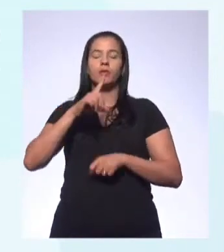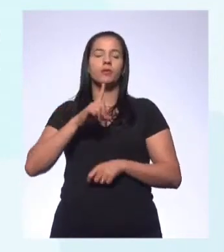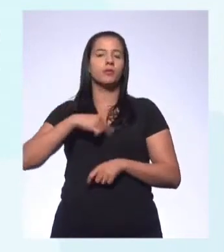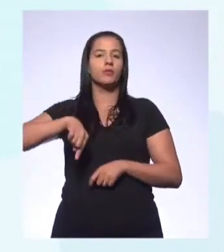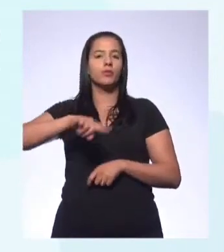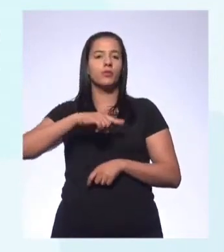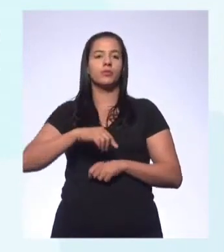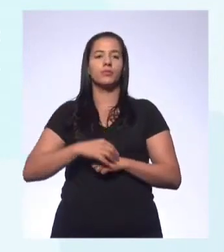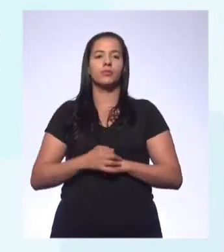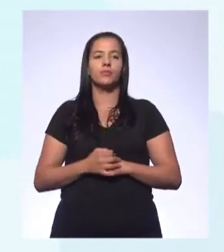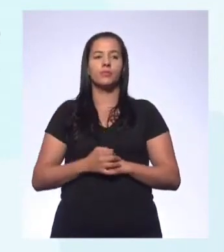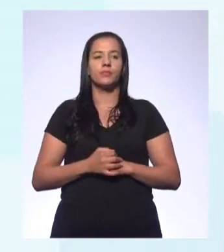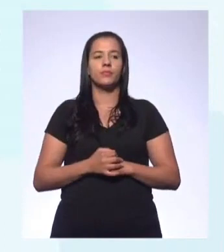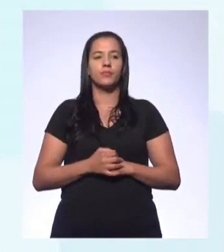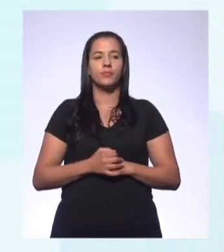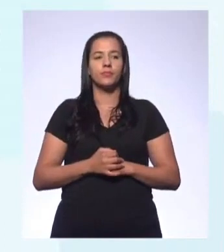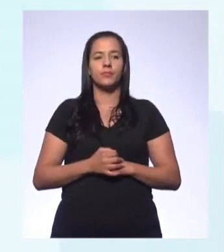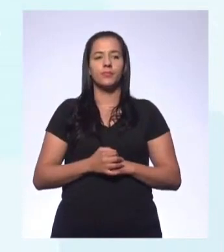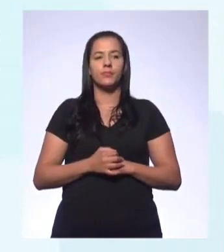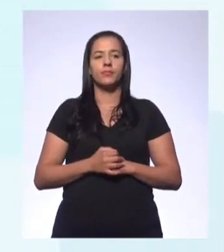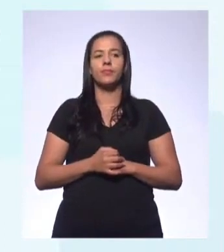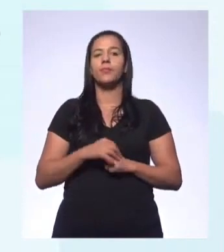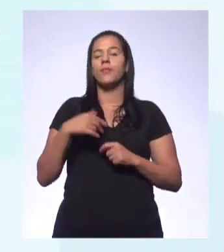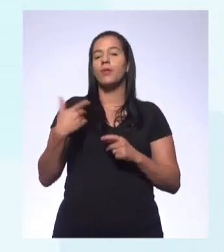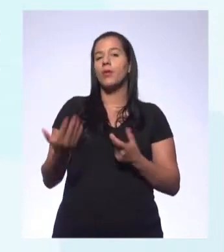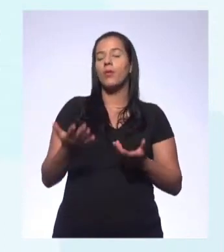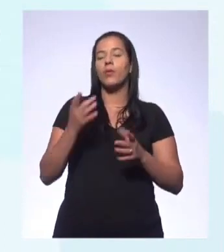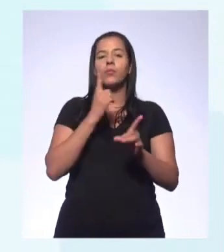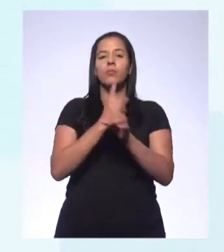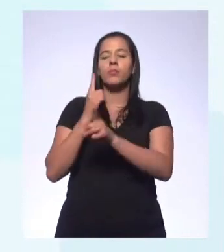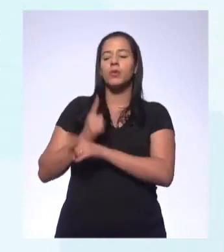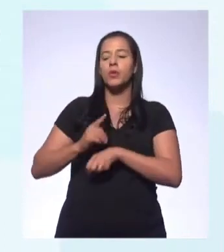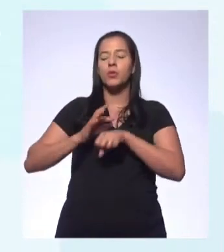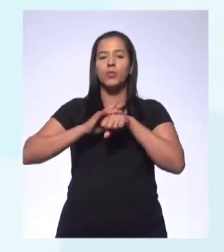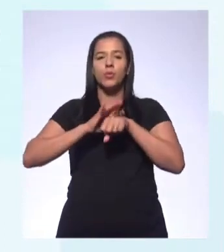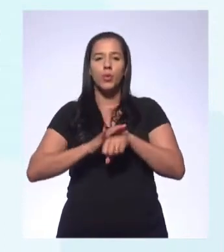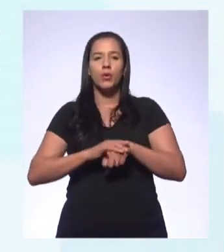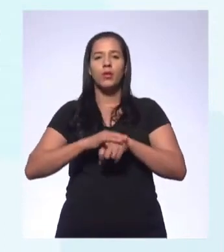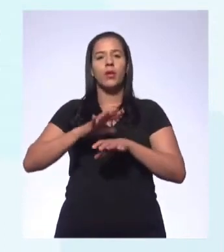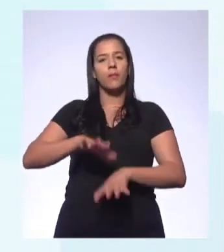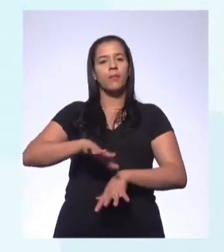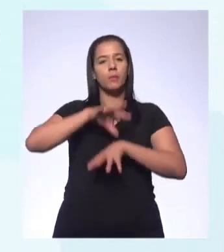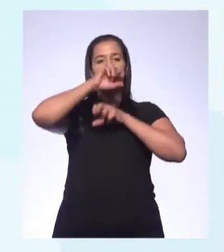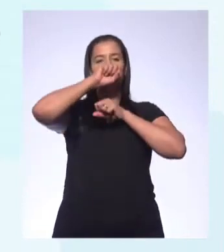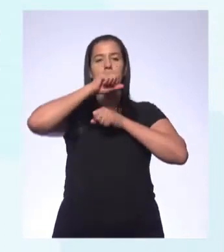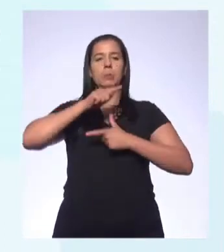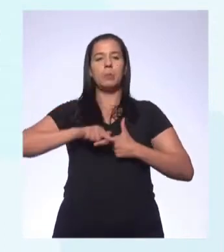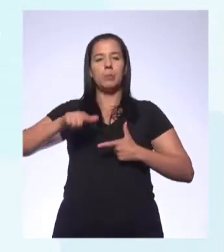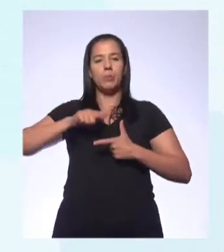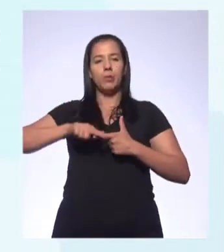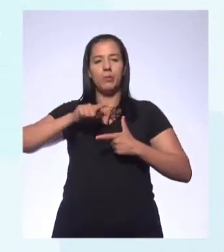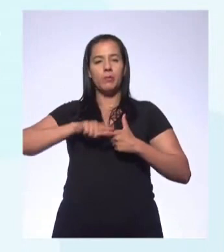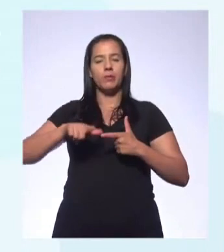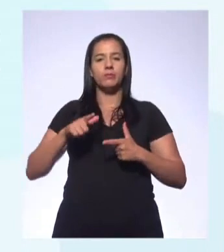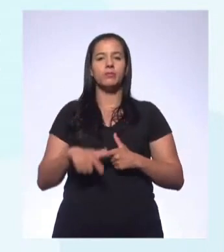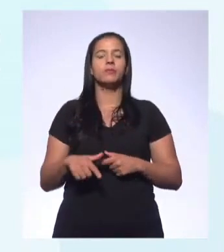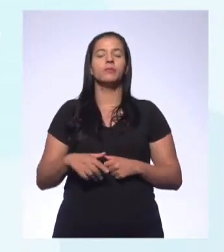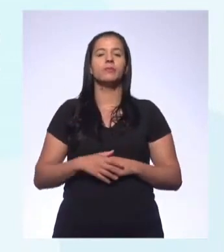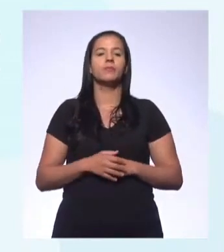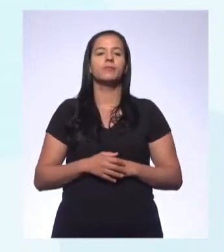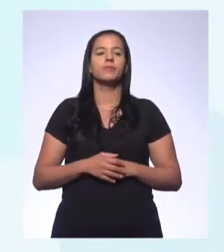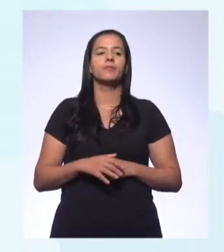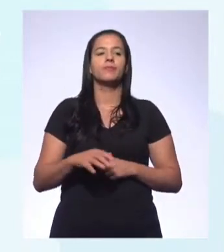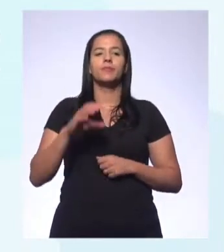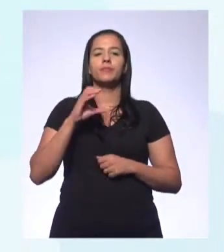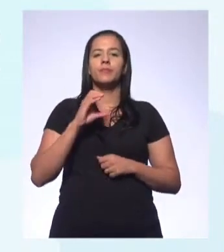respiramos? Quais as doenças podem afetar o sistema respiratório por causa da poluição do ar?